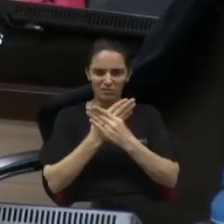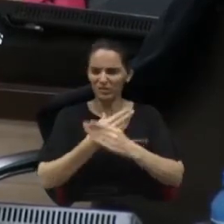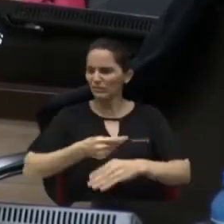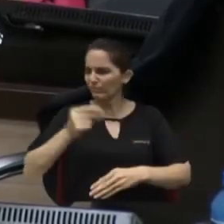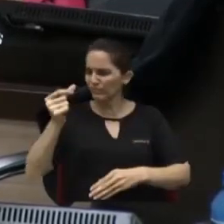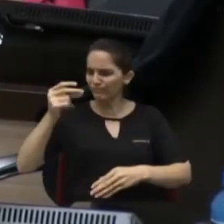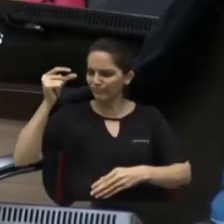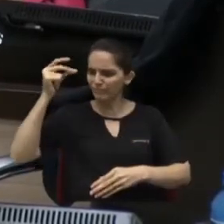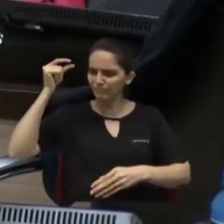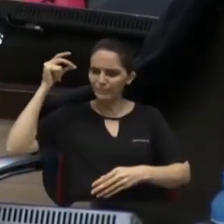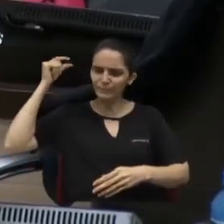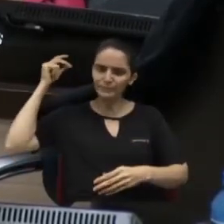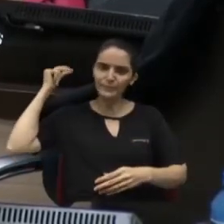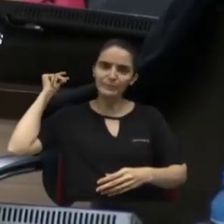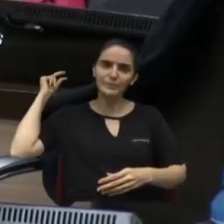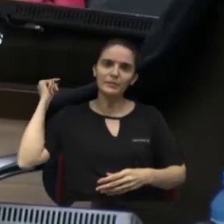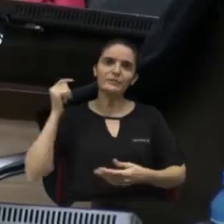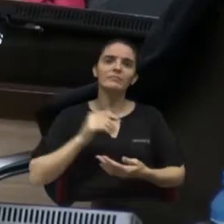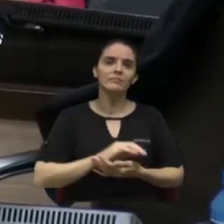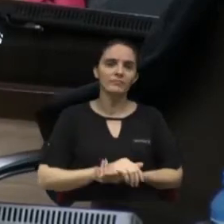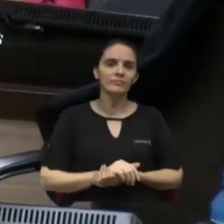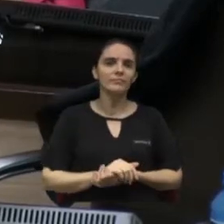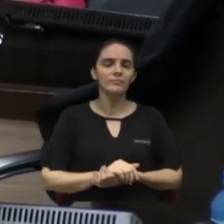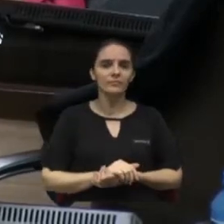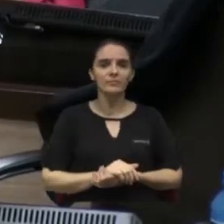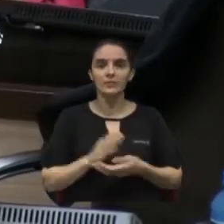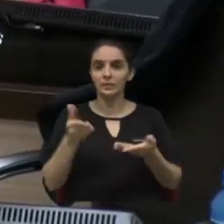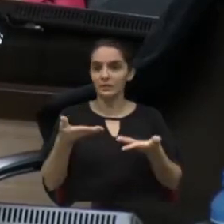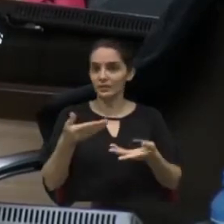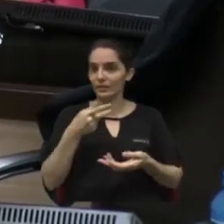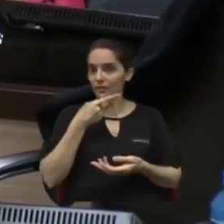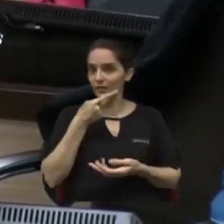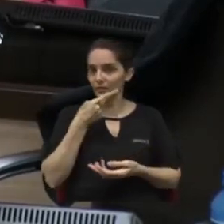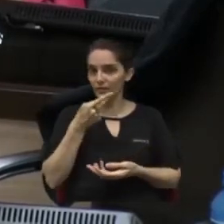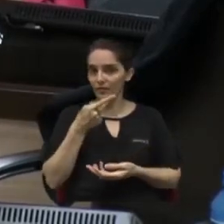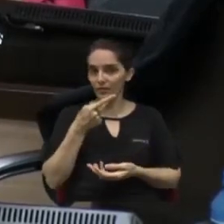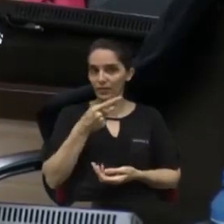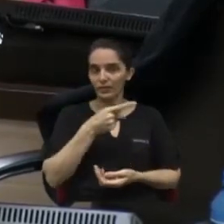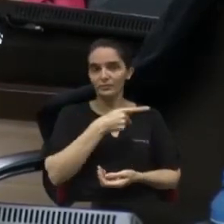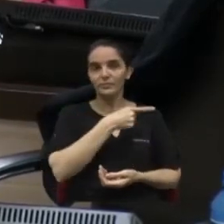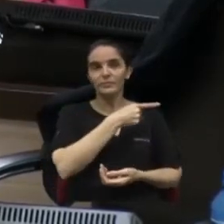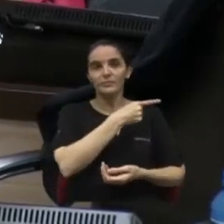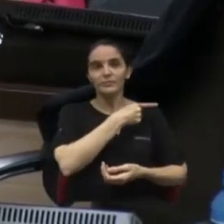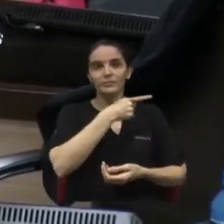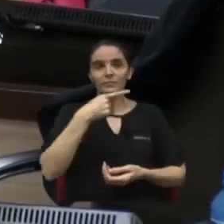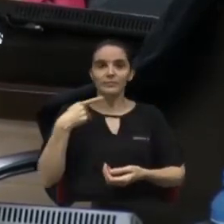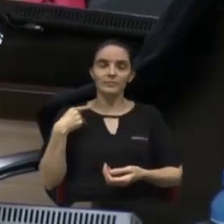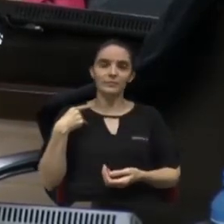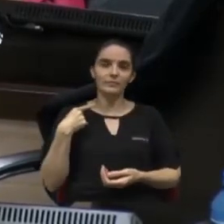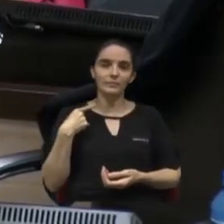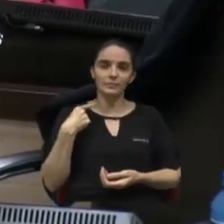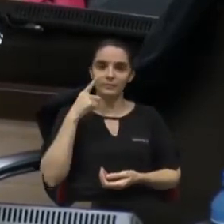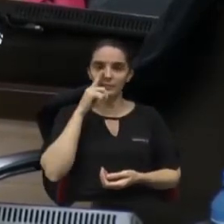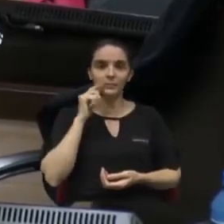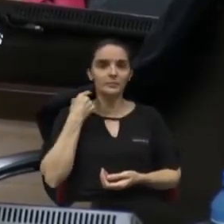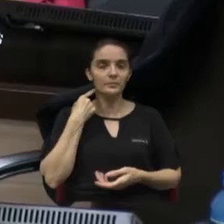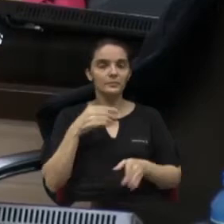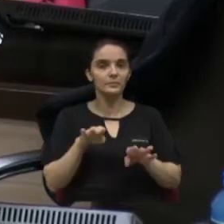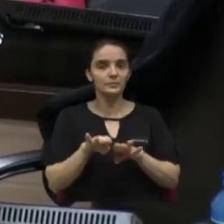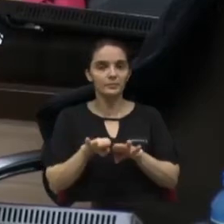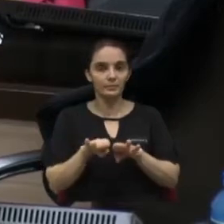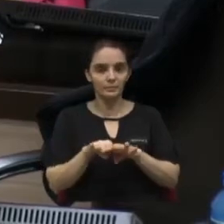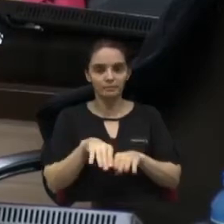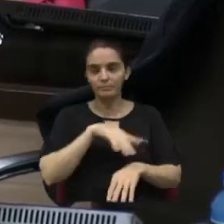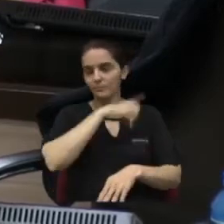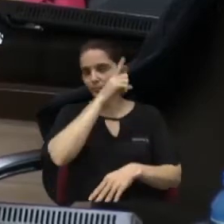antecedentes criminais. E aqui destacar o trabalho que é feito pelo pastor Nilton e pela doutora Mayra, que não estão presentes, mas,